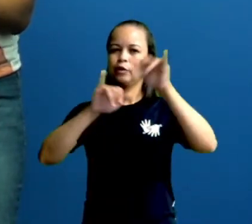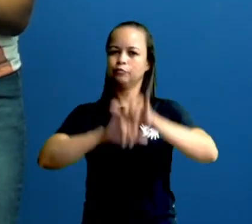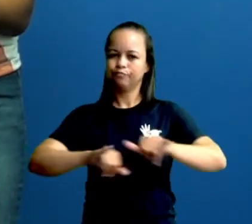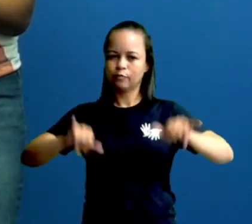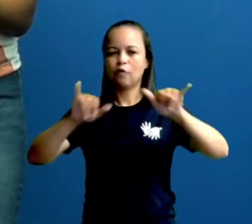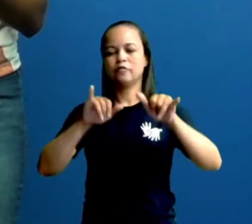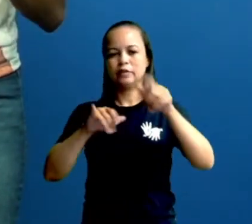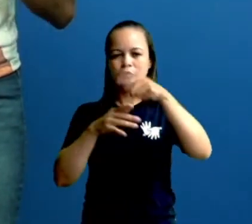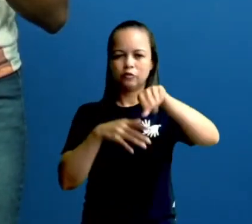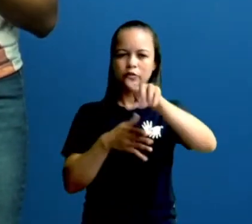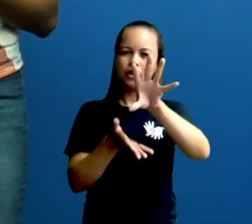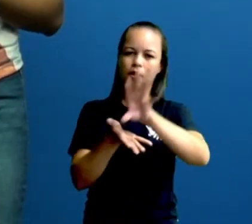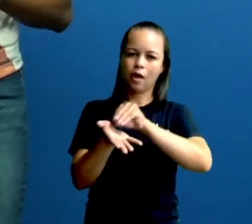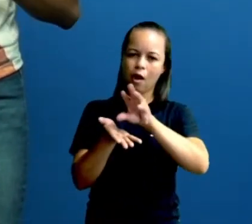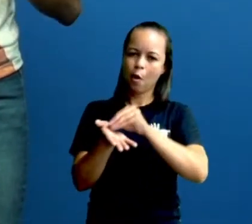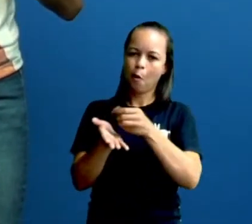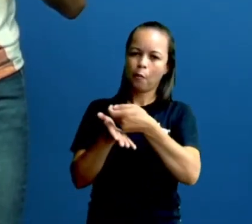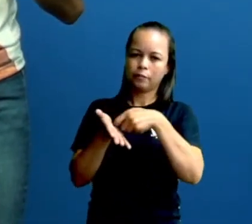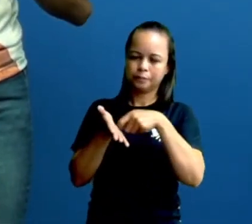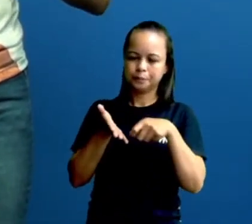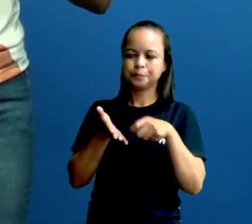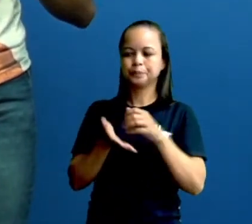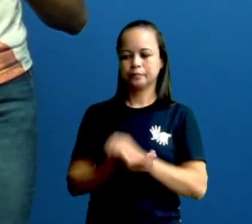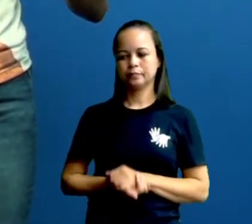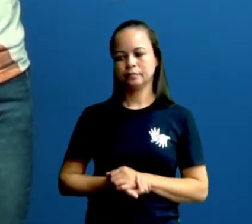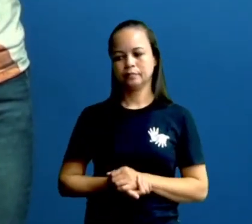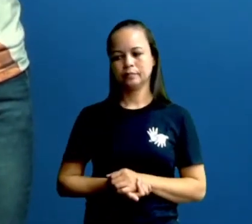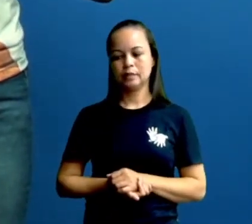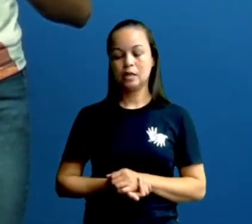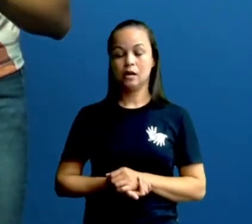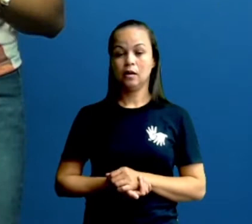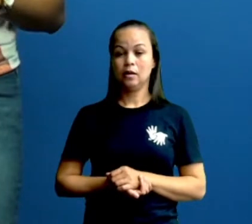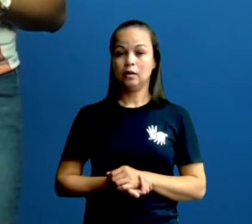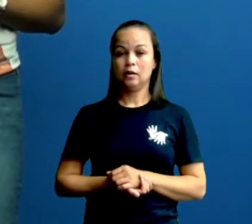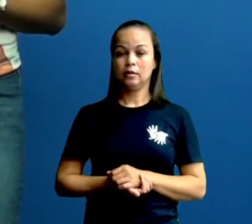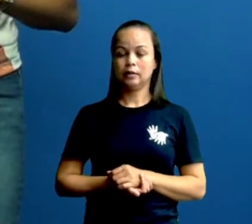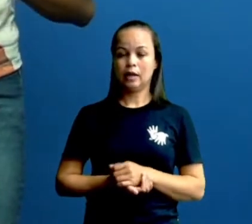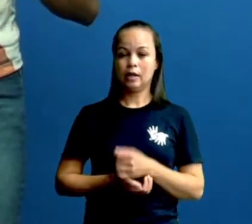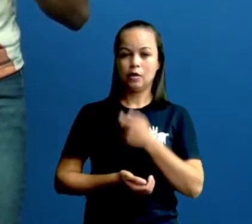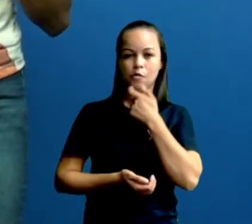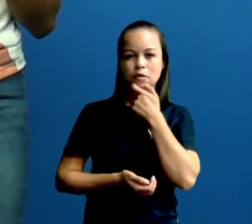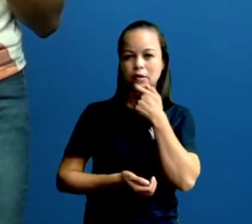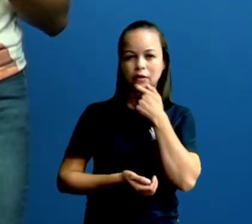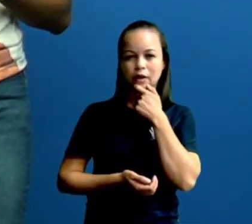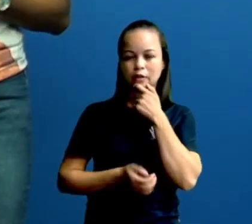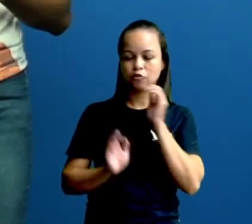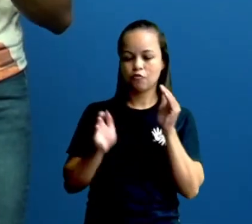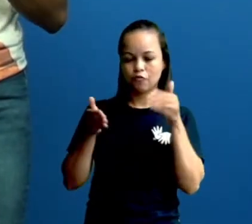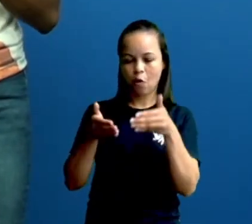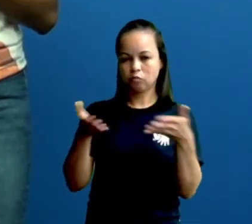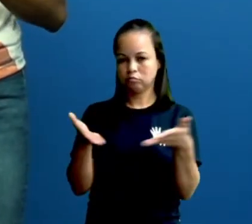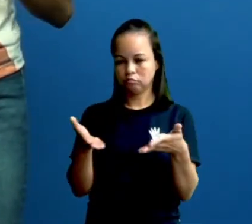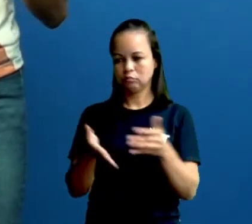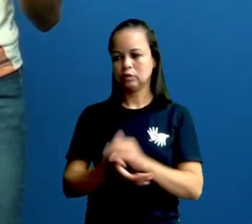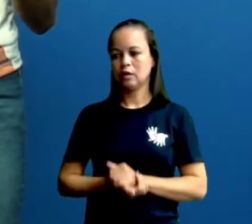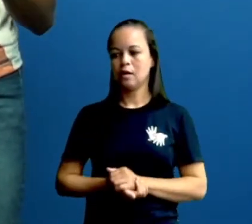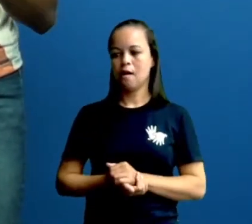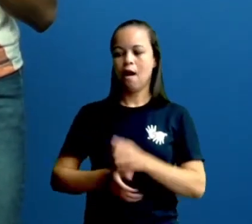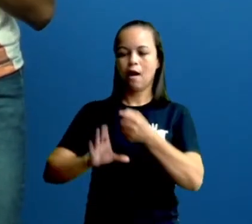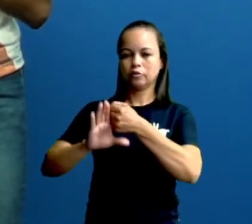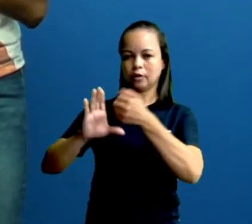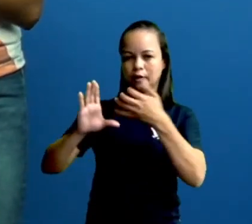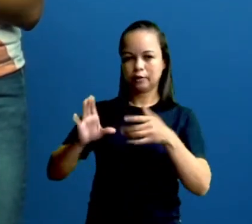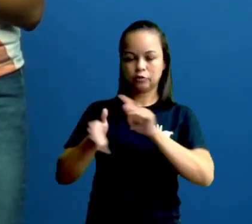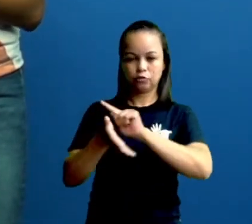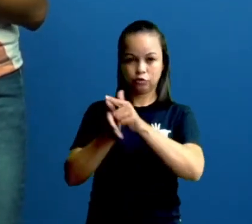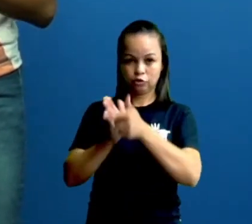está aí anotando. Vê só, na língua inglesa, que é o foco hoje, as características dos gêneros não